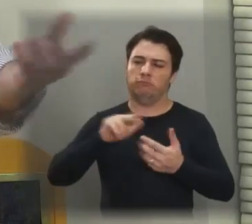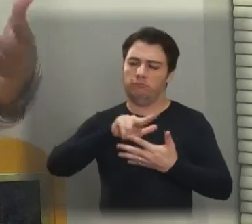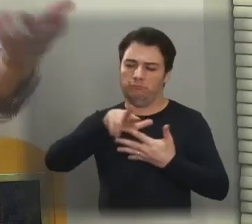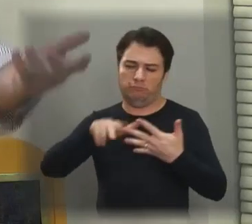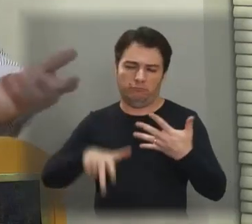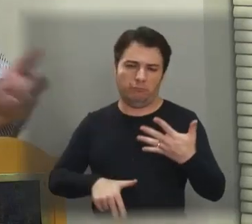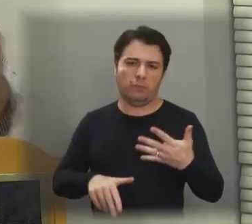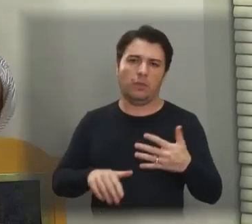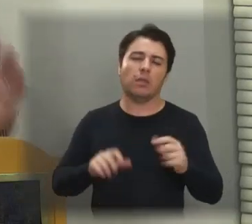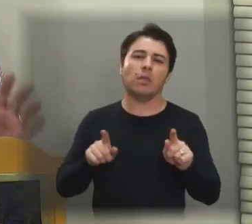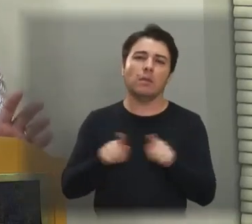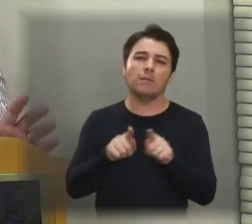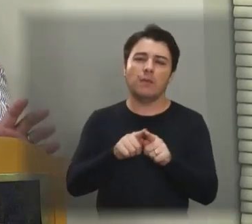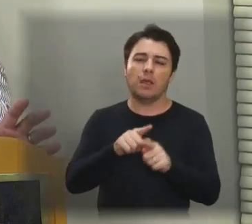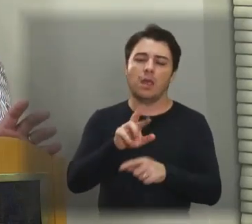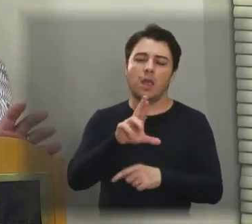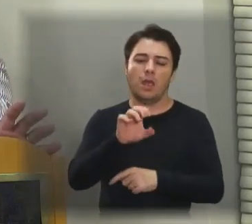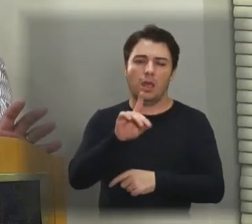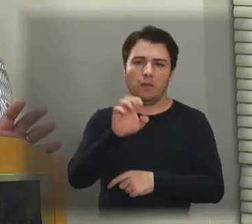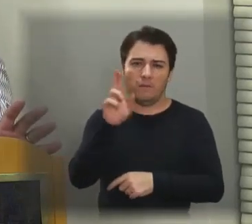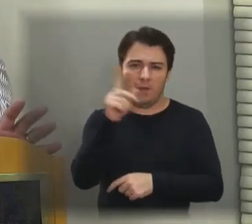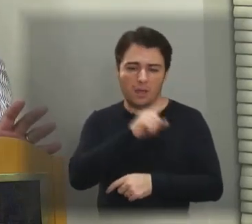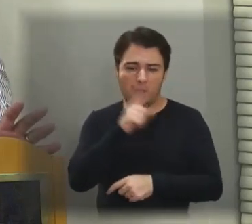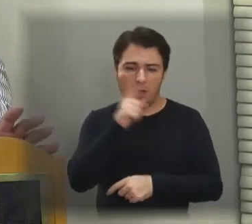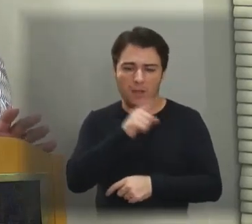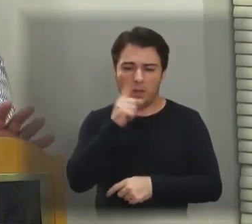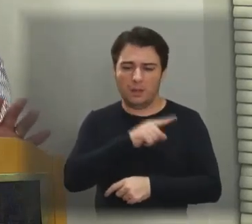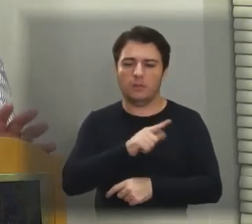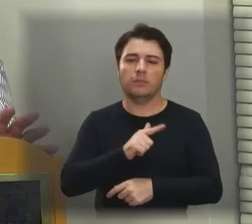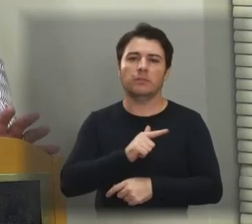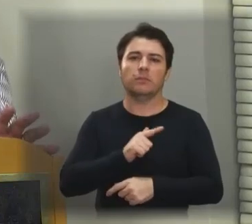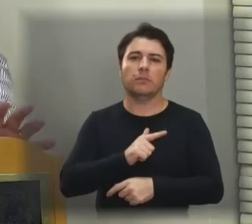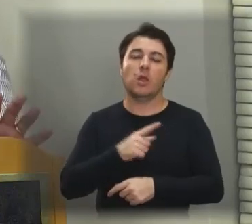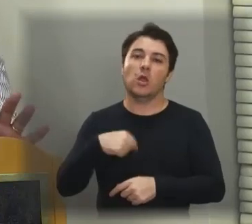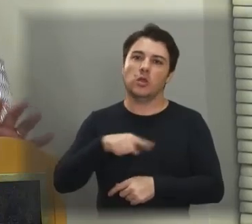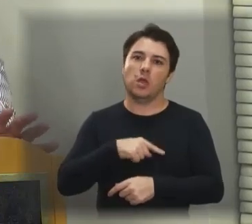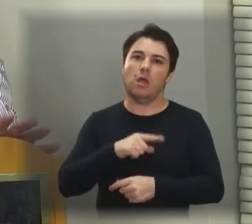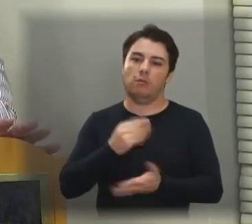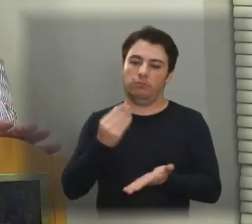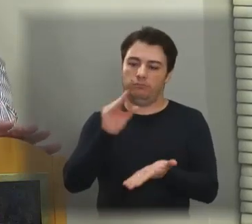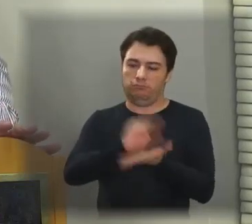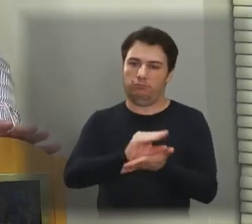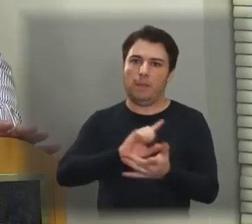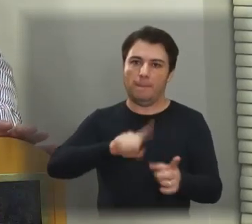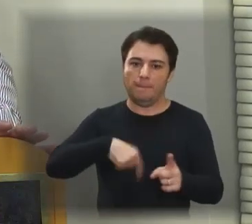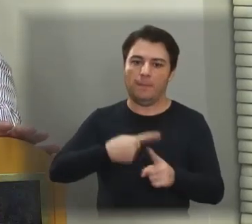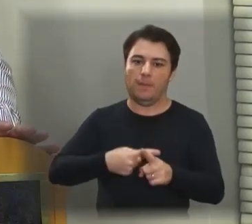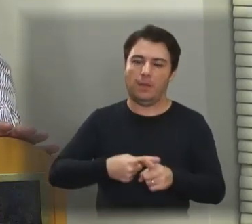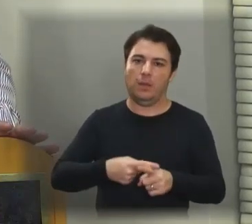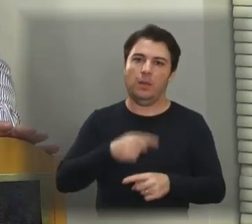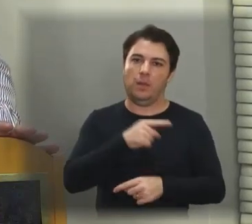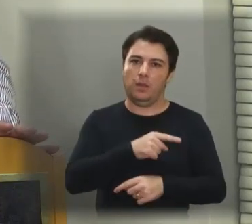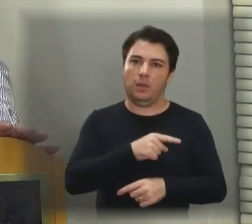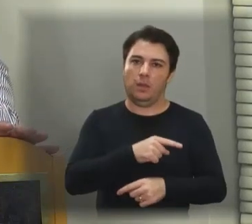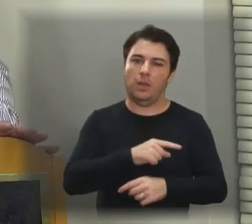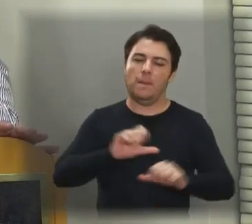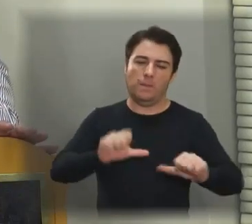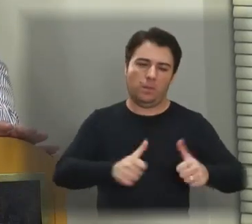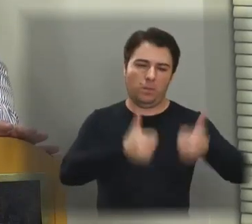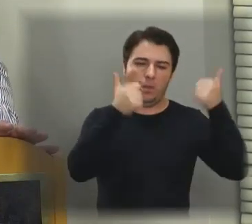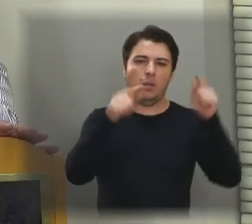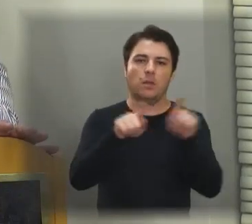falha da rede que pode acontecer Então esse é só de energia que é o que a gente comentou estamos investindo vão continuar investindo com